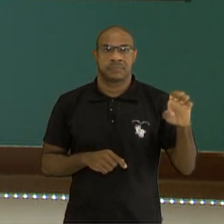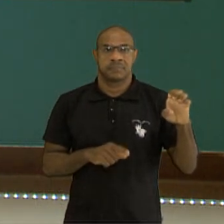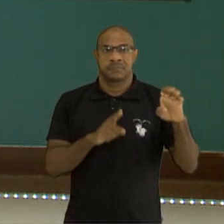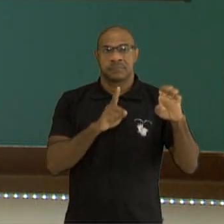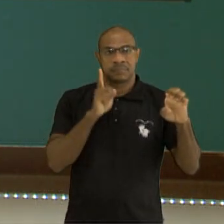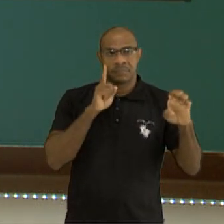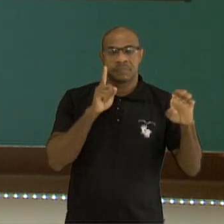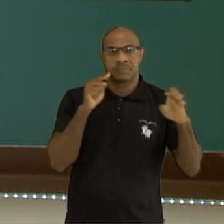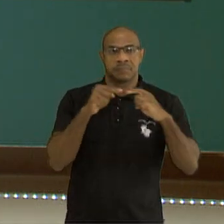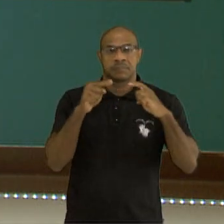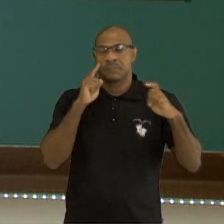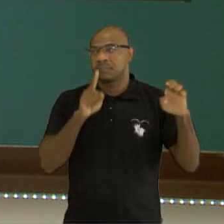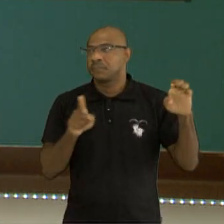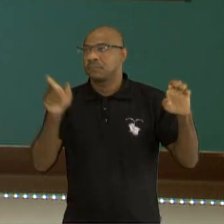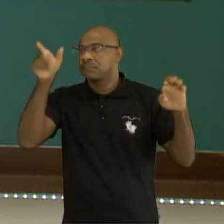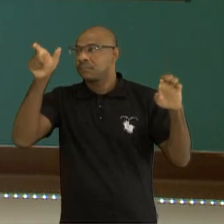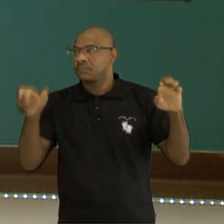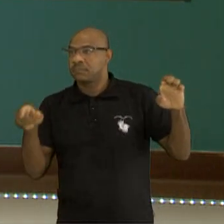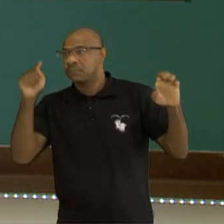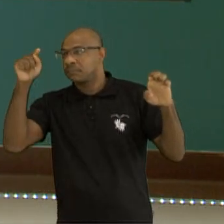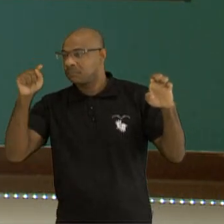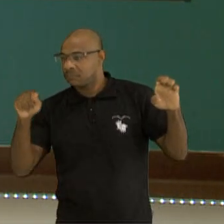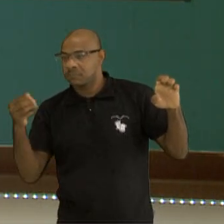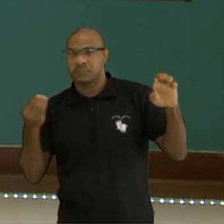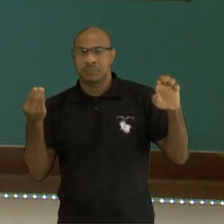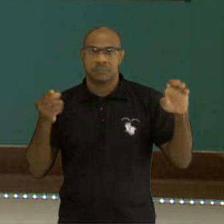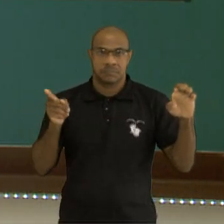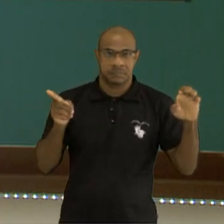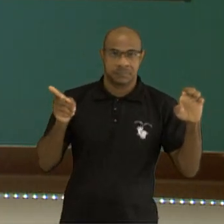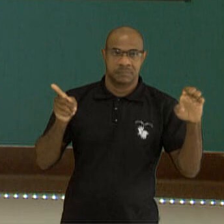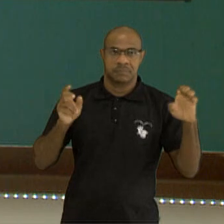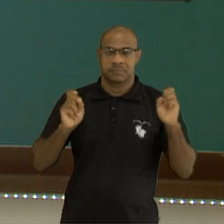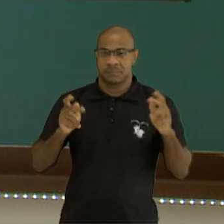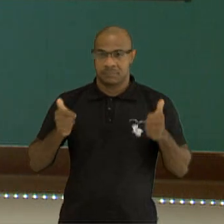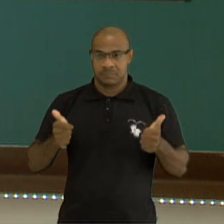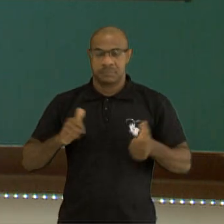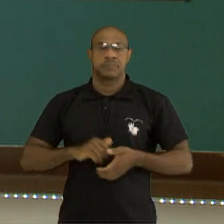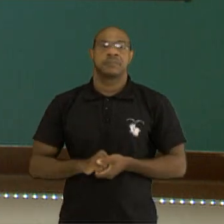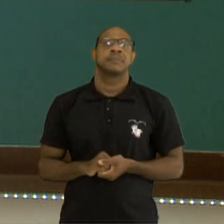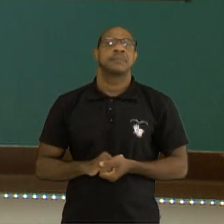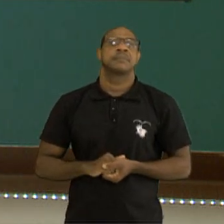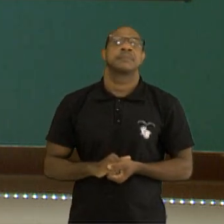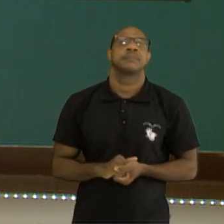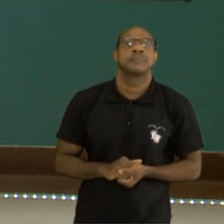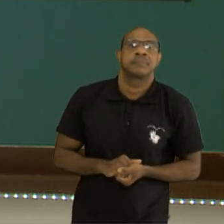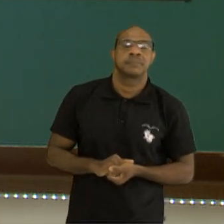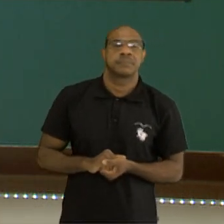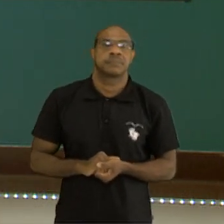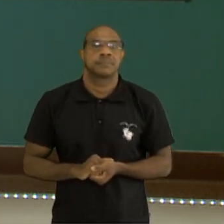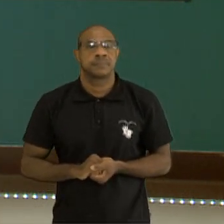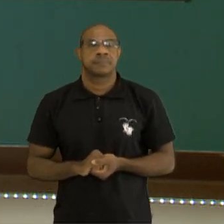spoken to you if I had seen you. Ok? Beleza?